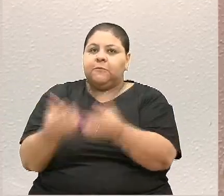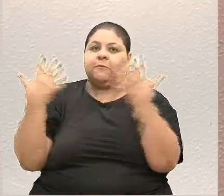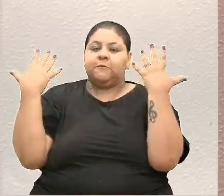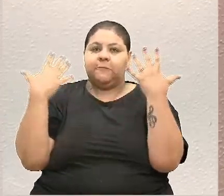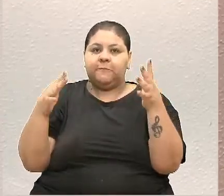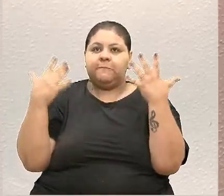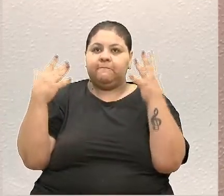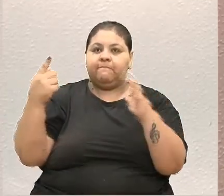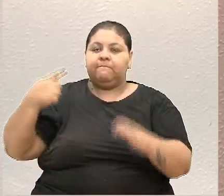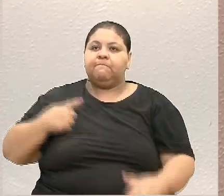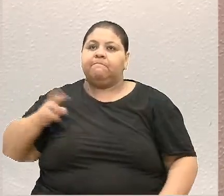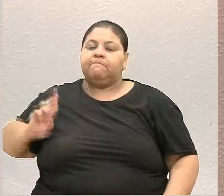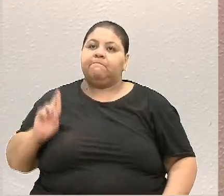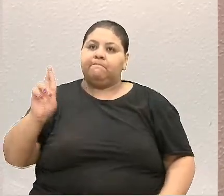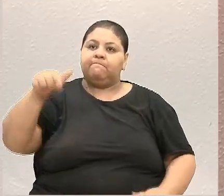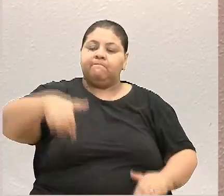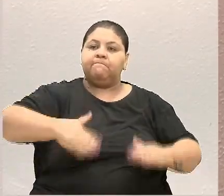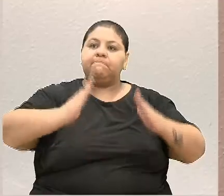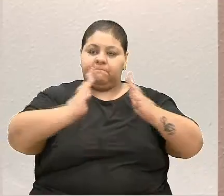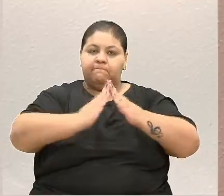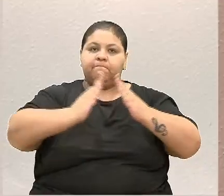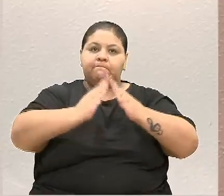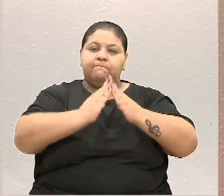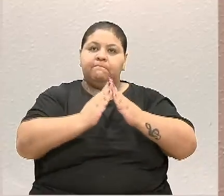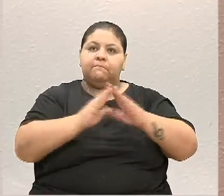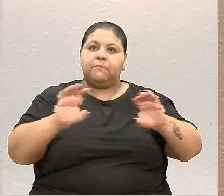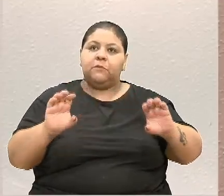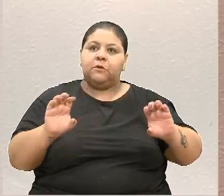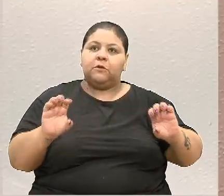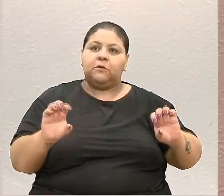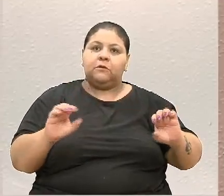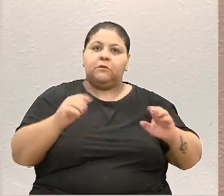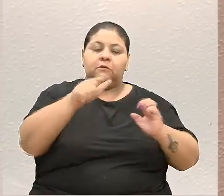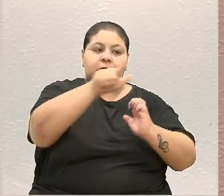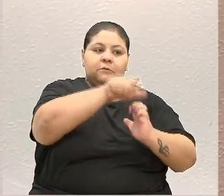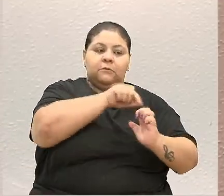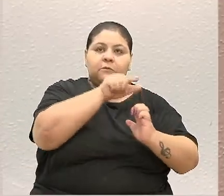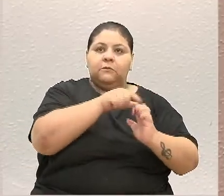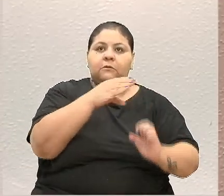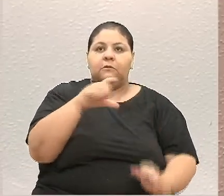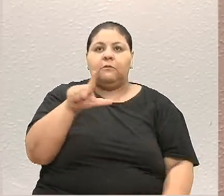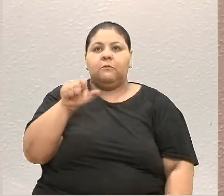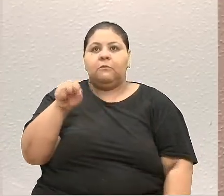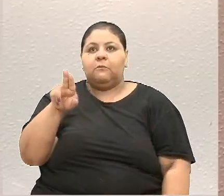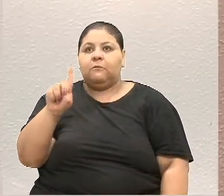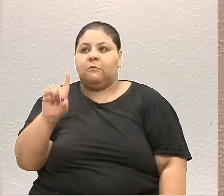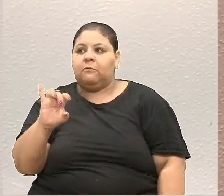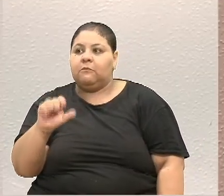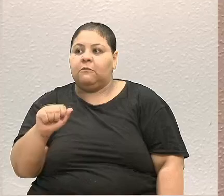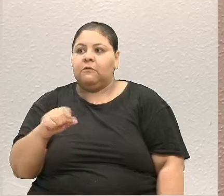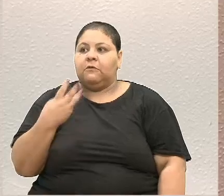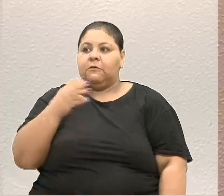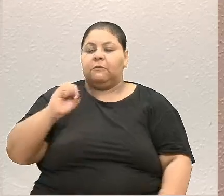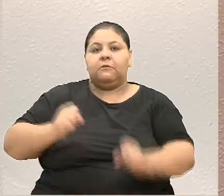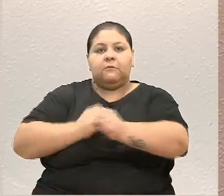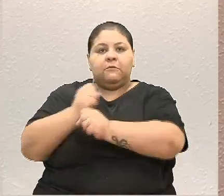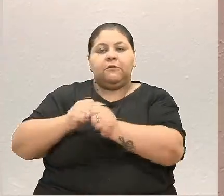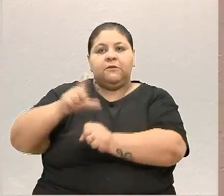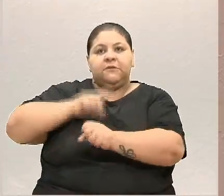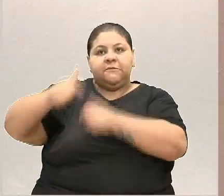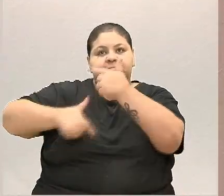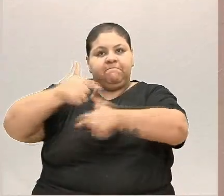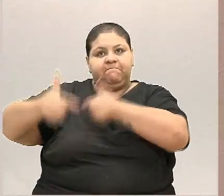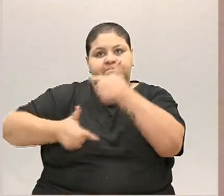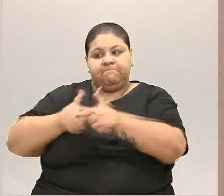em meu nome, em nome dessa casa, a Horus Noivas e Festas, a empresária Cláudia Sassi, que há 30 anos tem se dedicado muito a